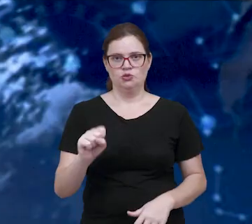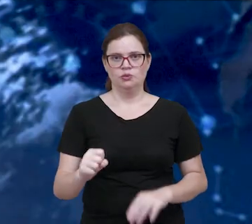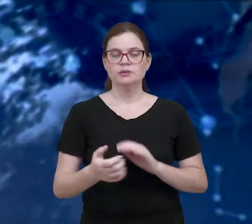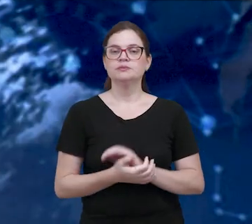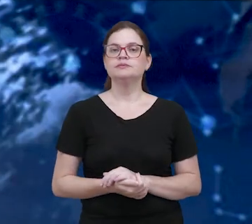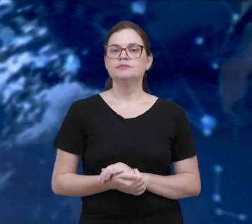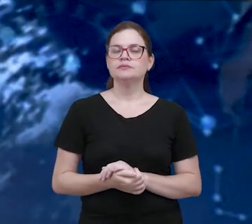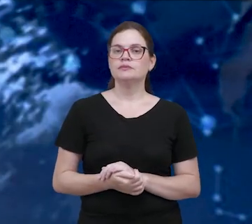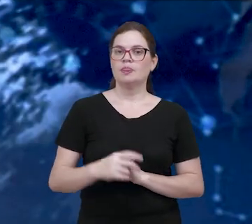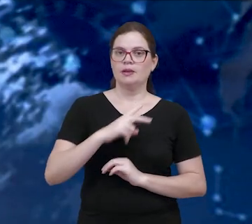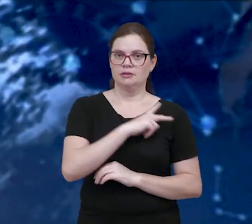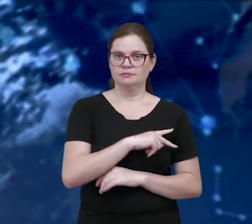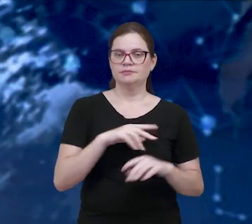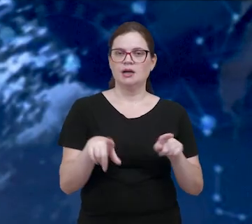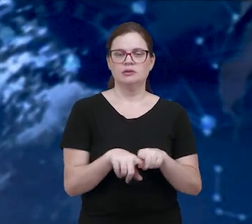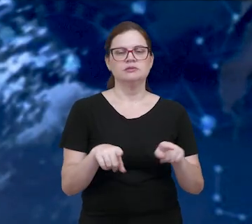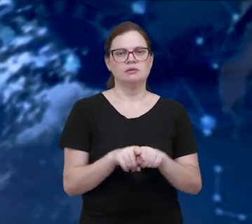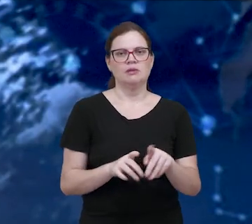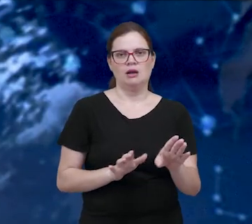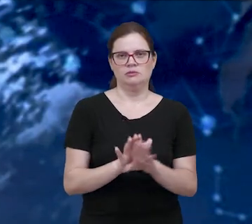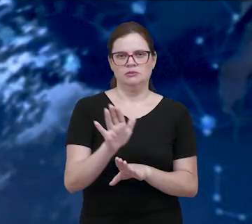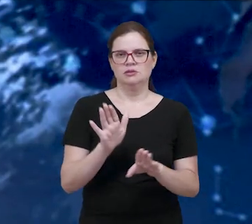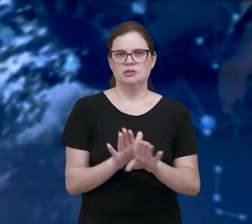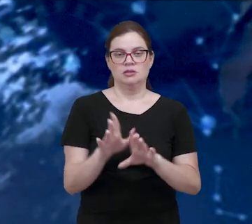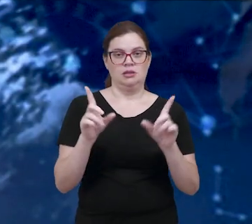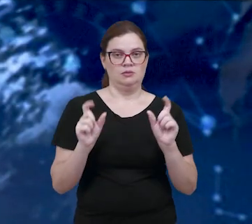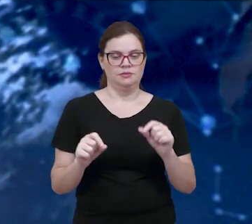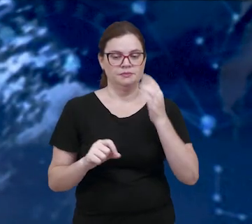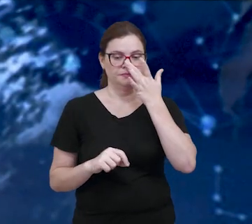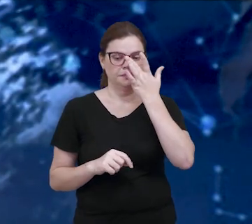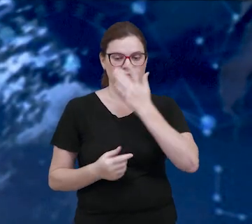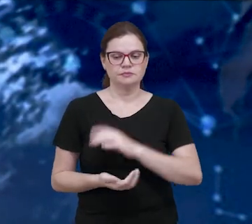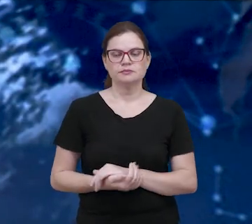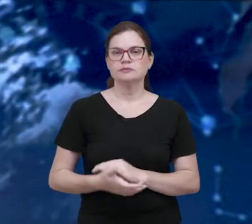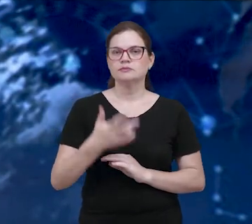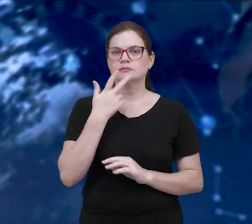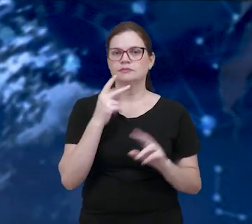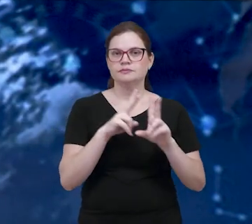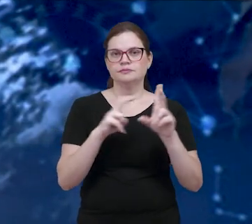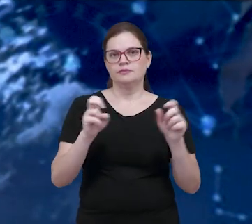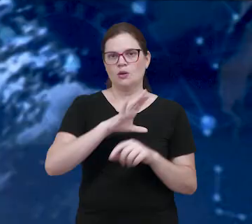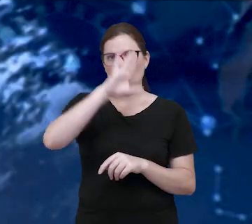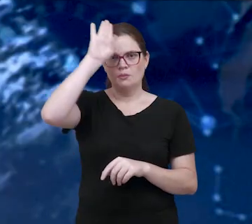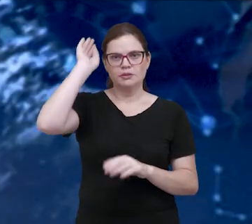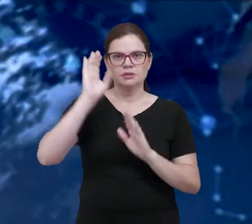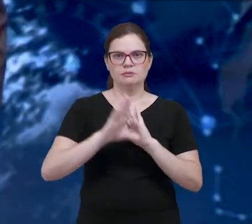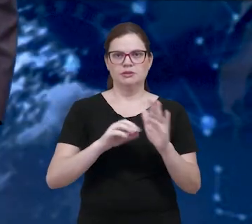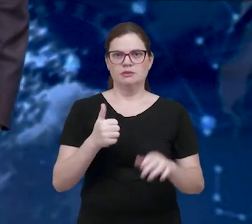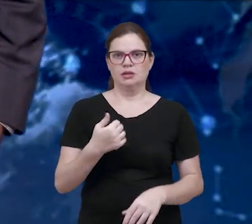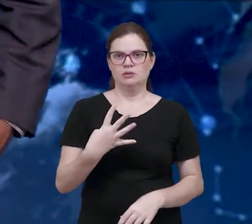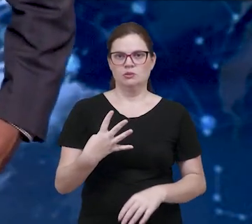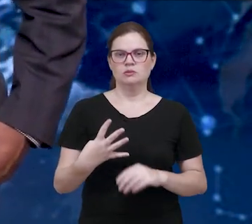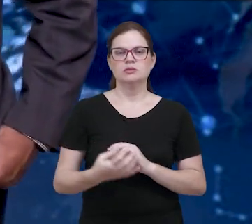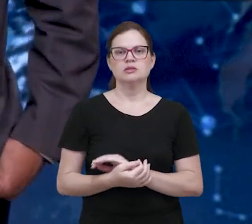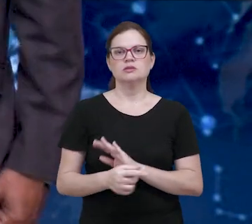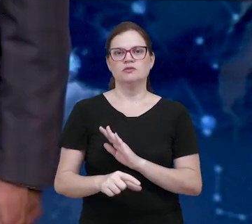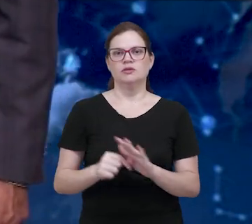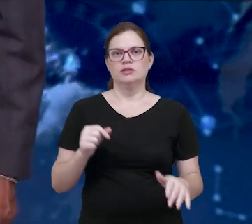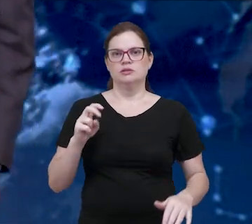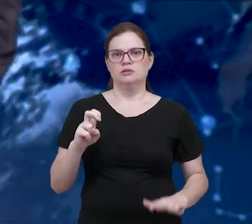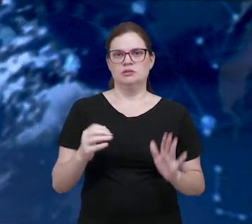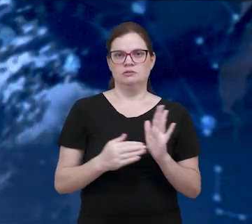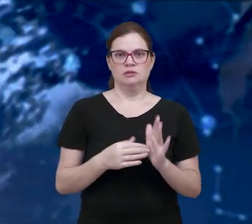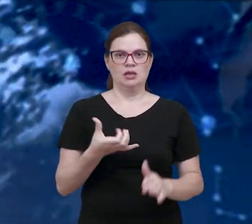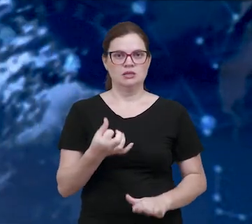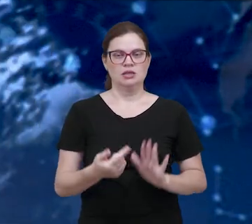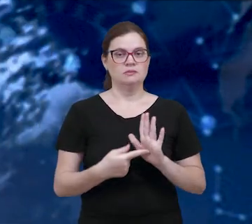o apóstolo Paulo recomenda muito bem que ele fala em Romanos 14, 5 a 6, é falado o